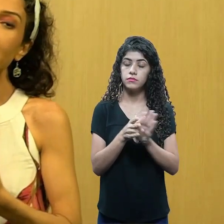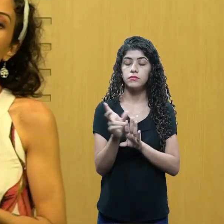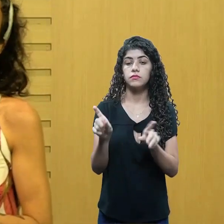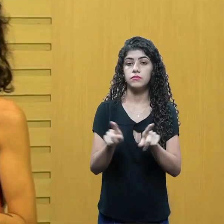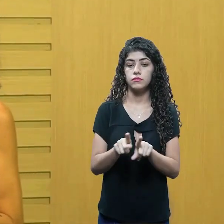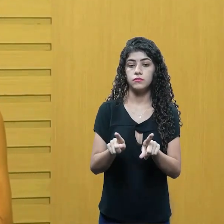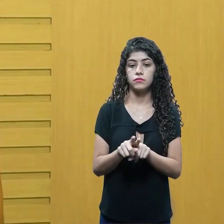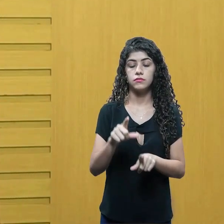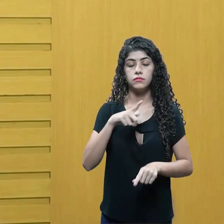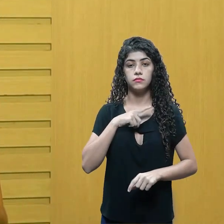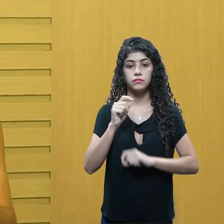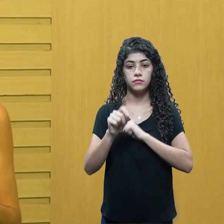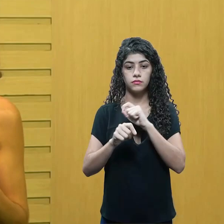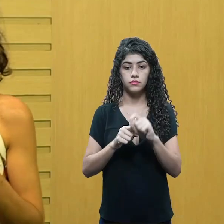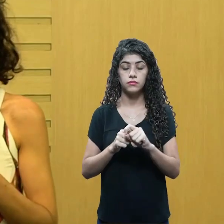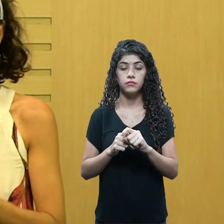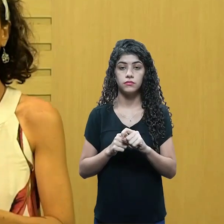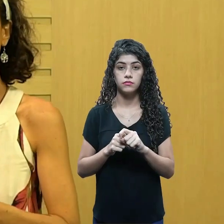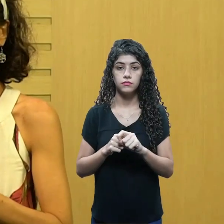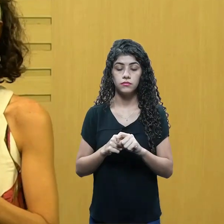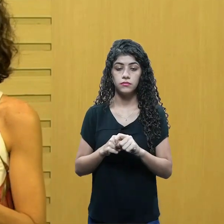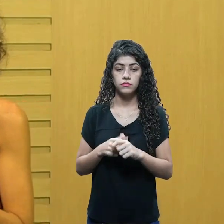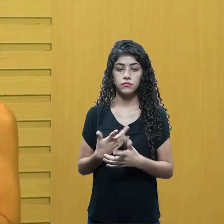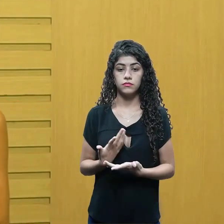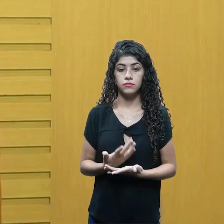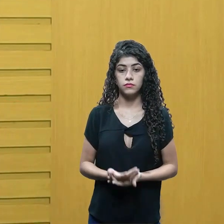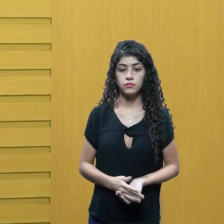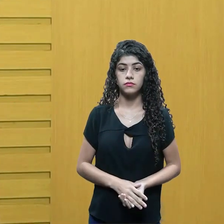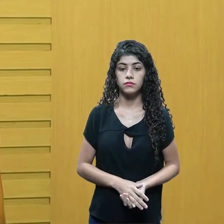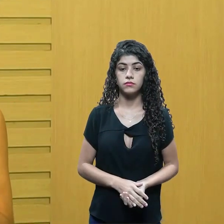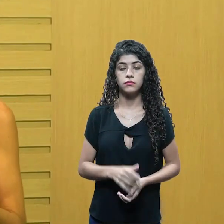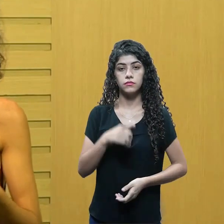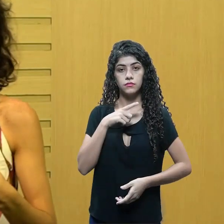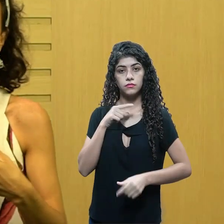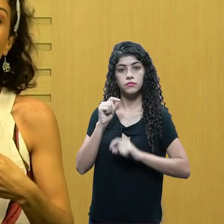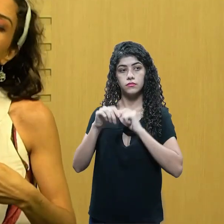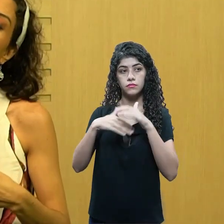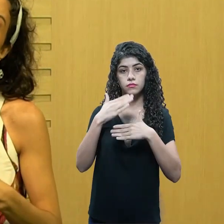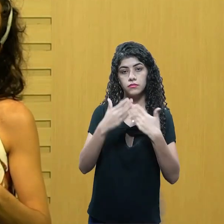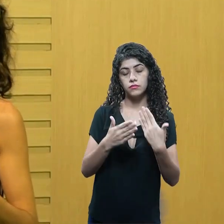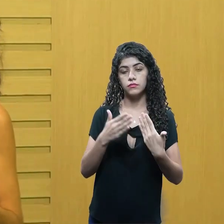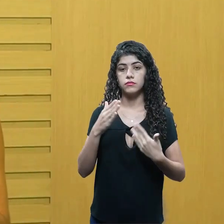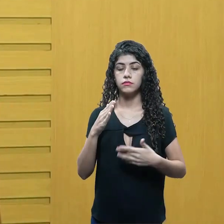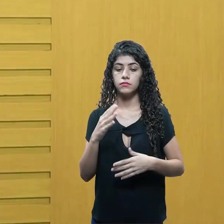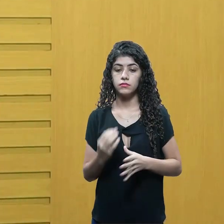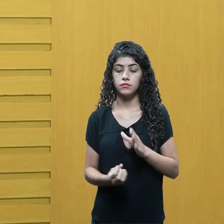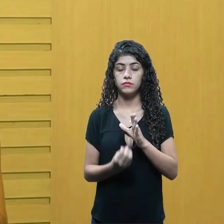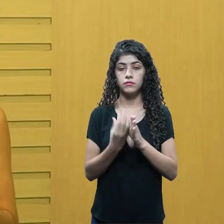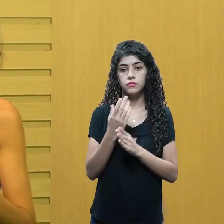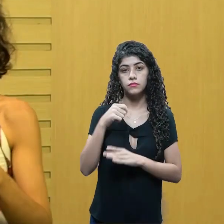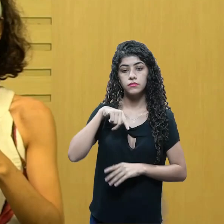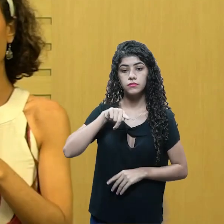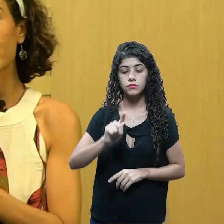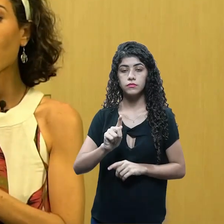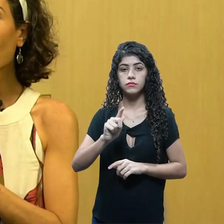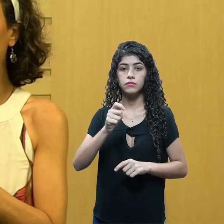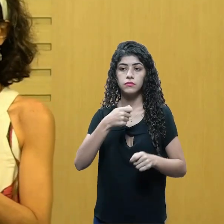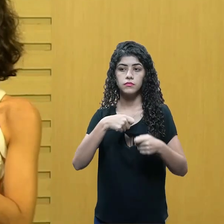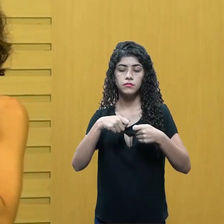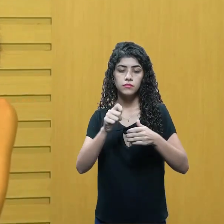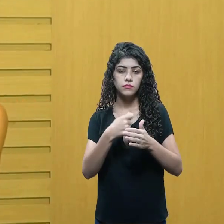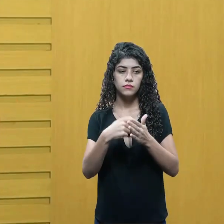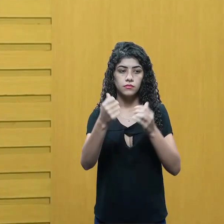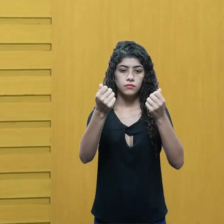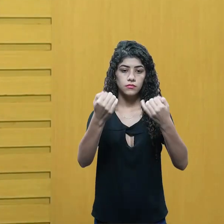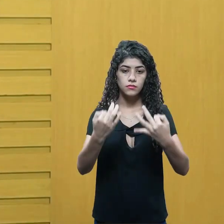uma orientação da Ancine para que haja uma prestação de contas que esteja alinhada ao desenho de produção. Porque se você